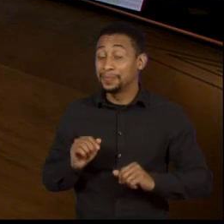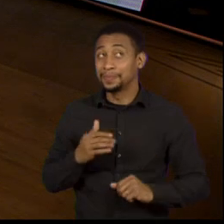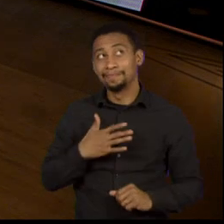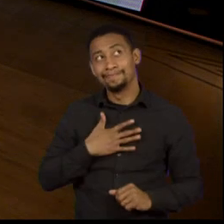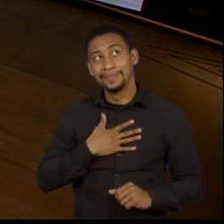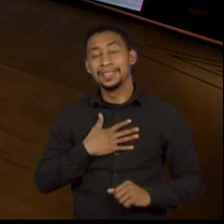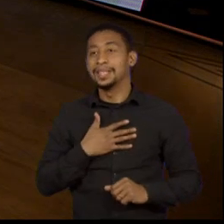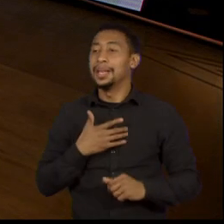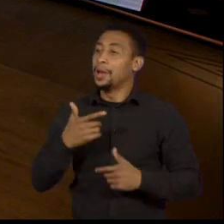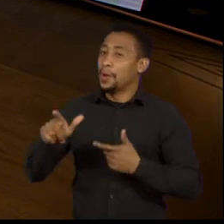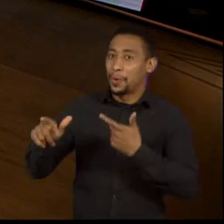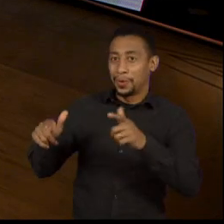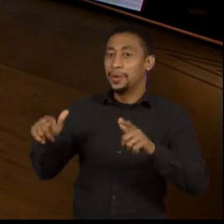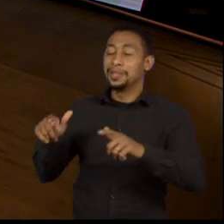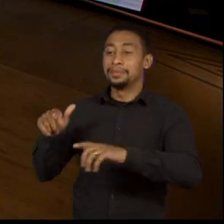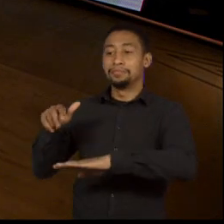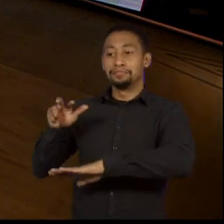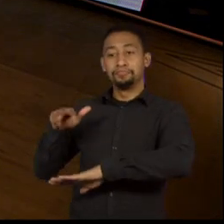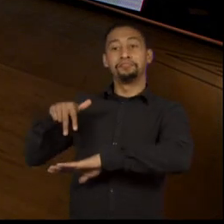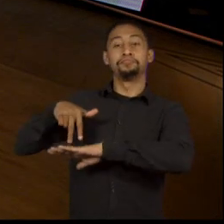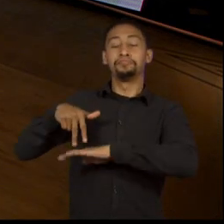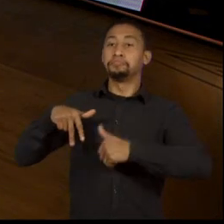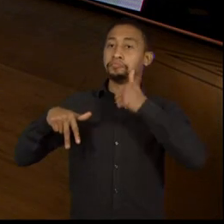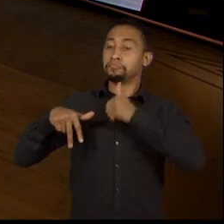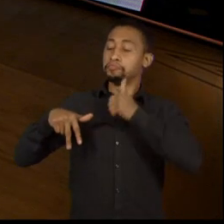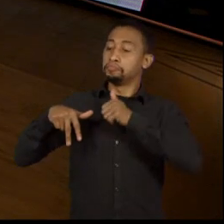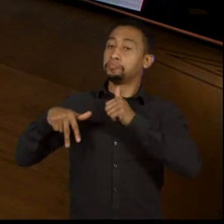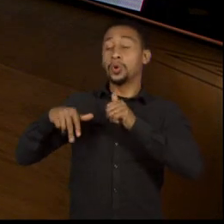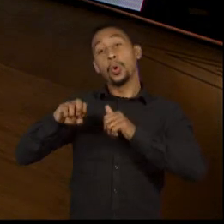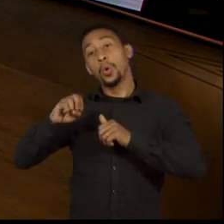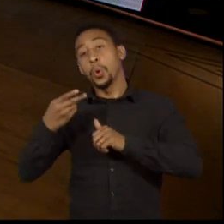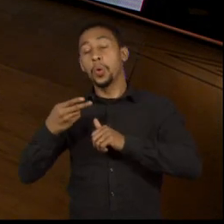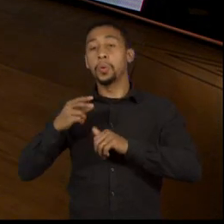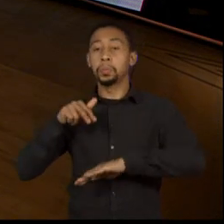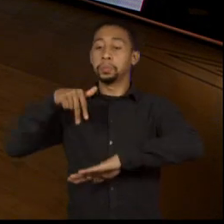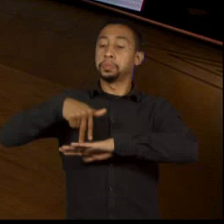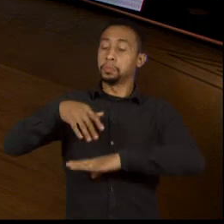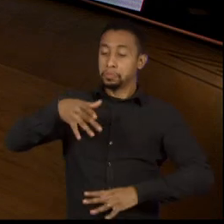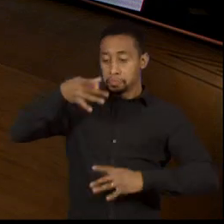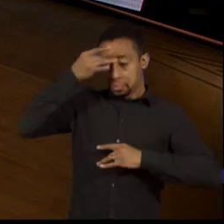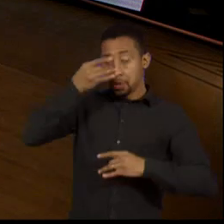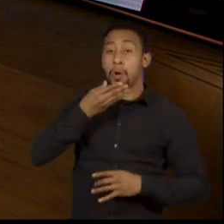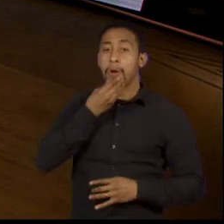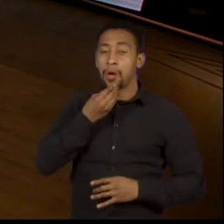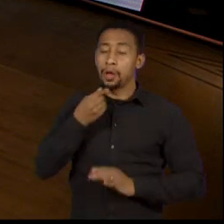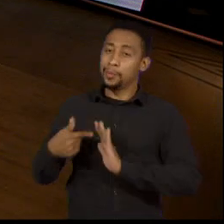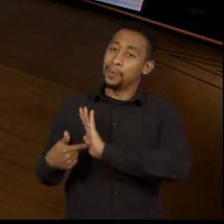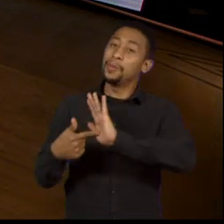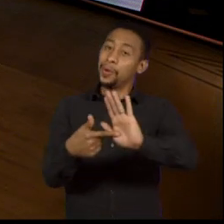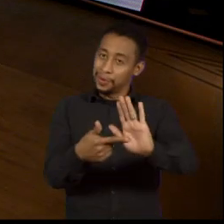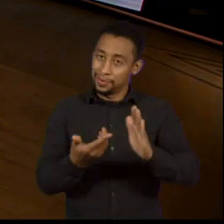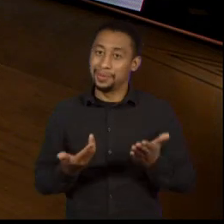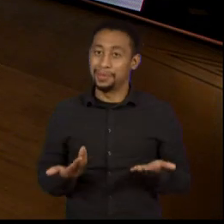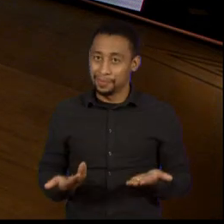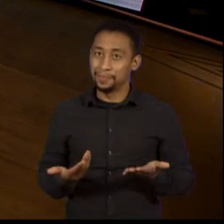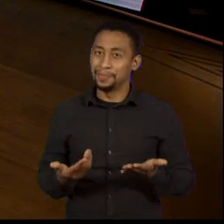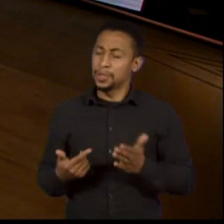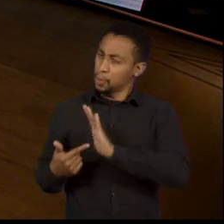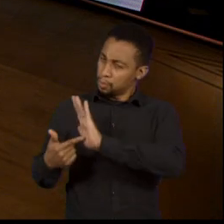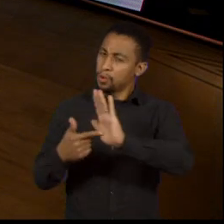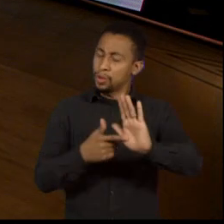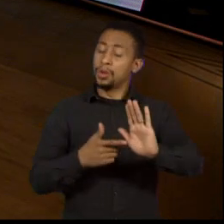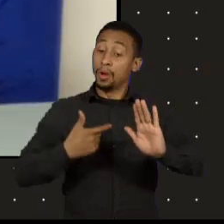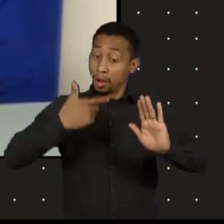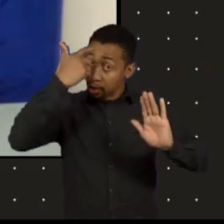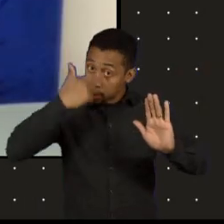outras personagens femininas também, eu também trabalho nesse diapasão aí, né? Como metalinguagem. Eu estou sempre dizendo,